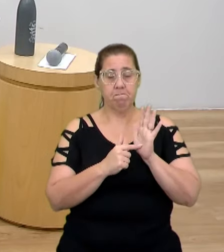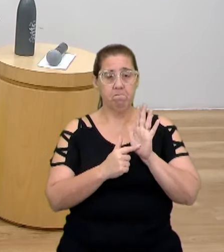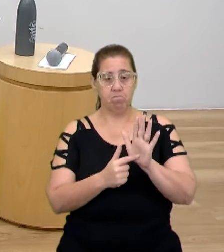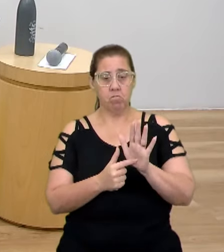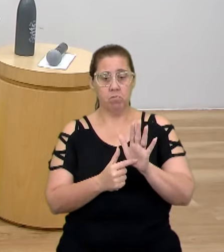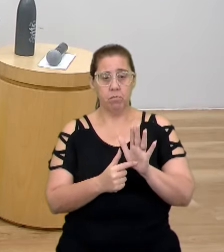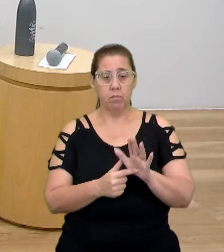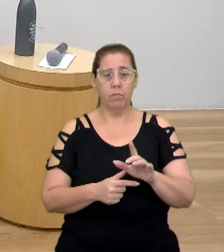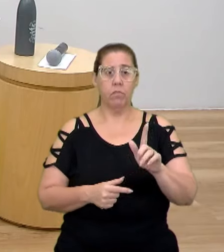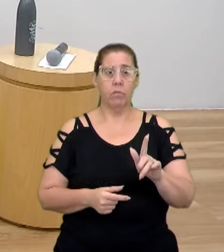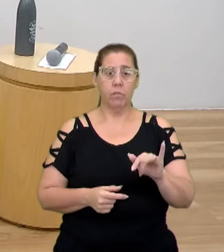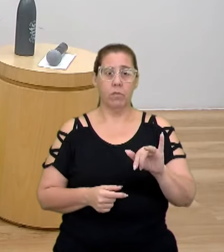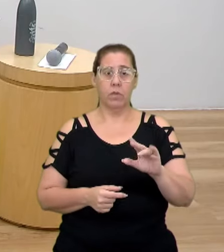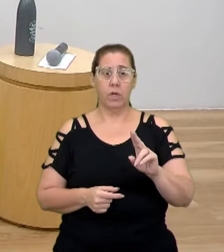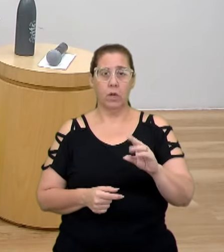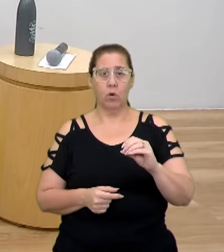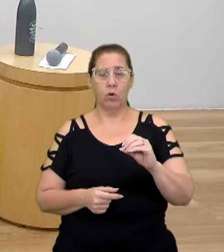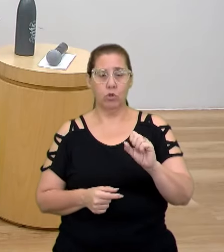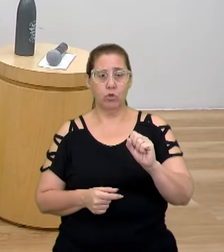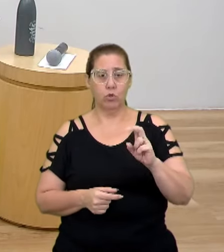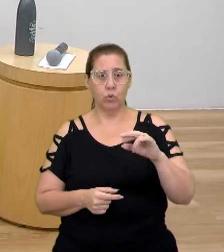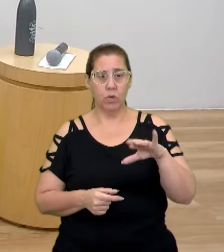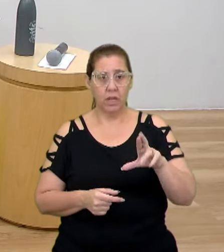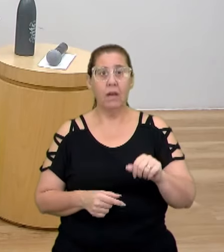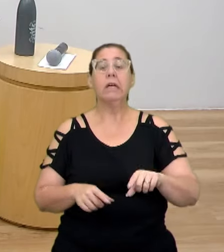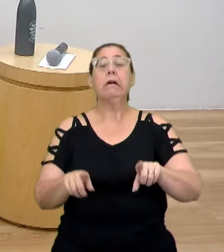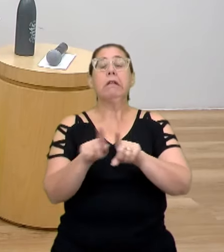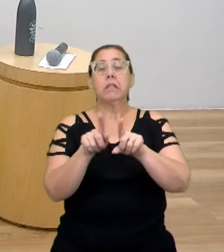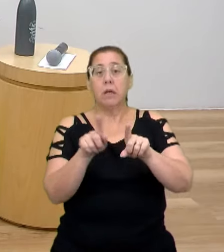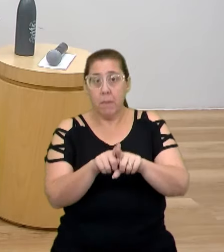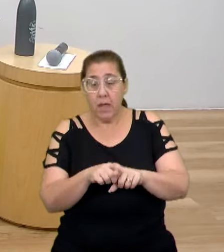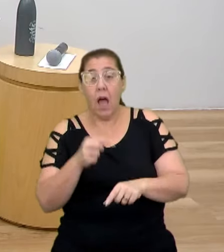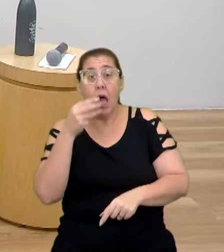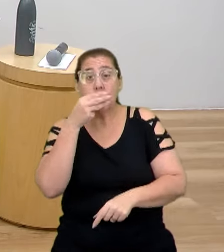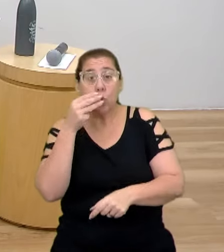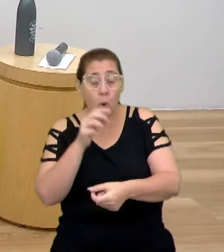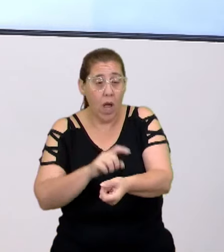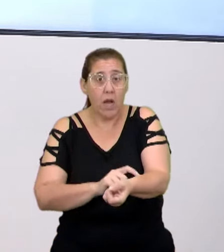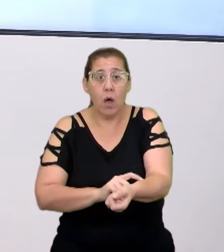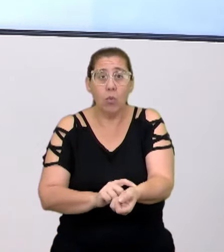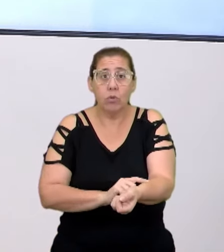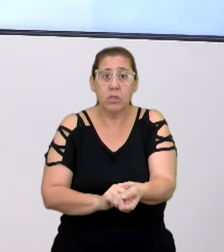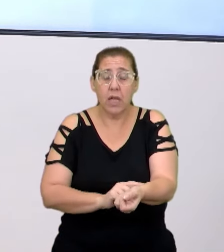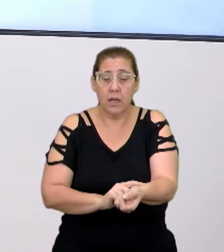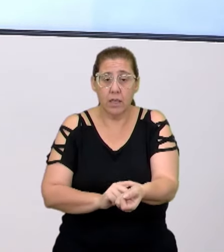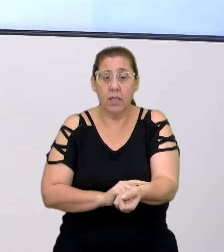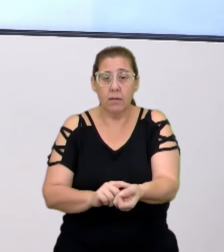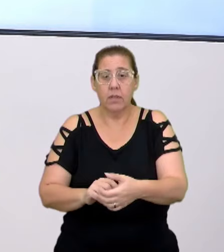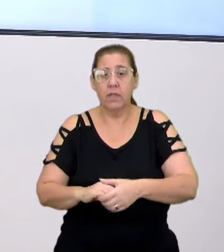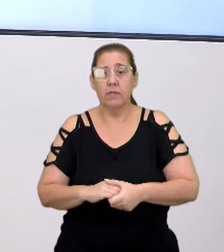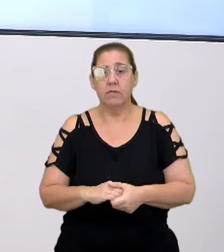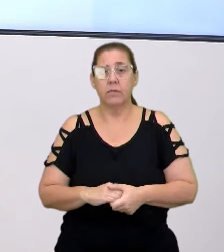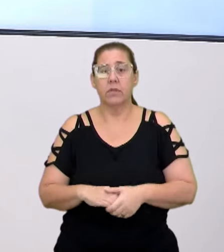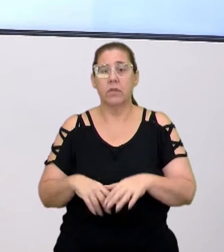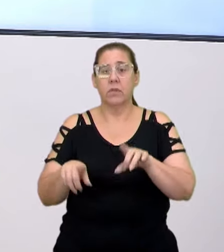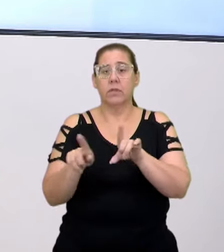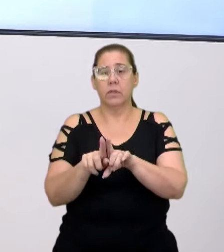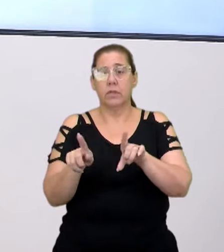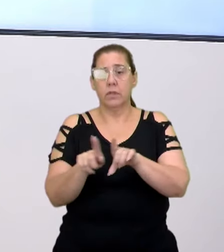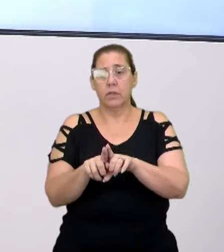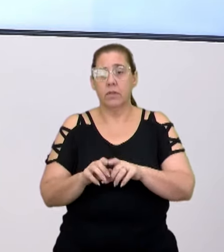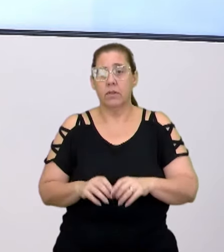apresentou glicosúria, ou seja, glicose na urina, açúcar na urina, tá saindo, e